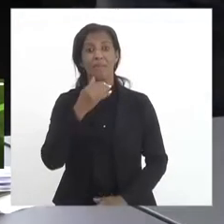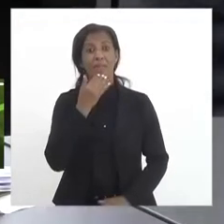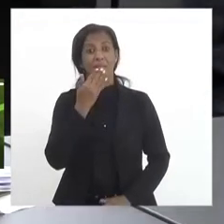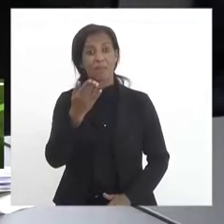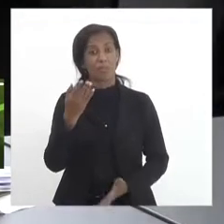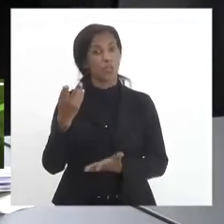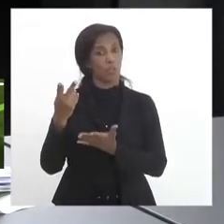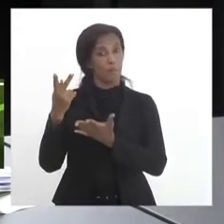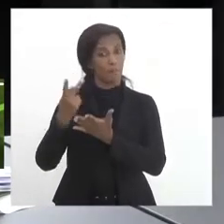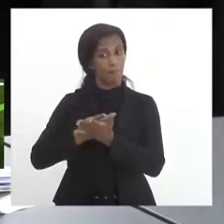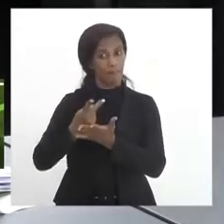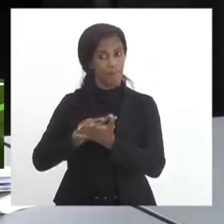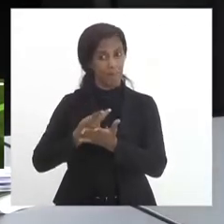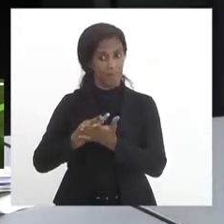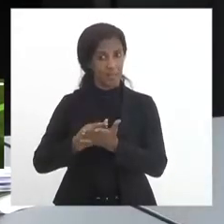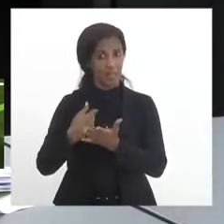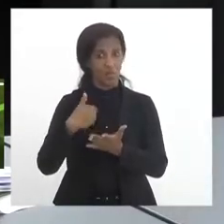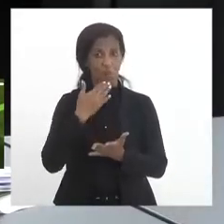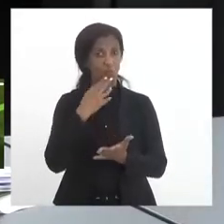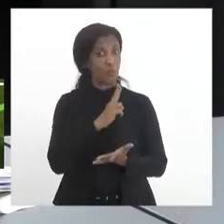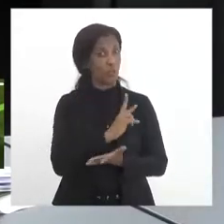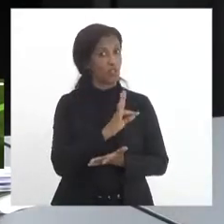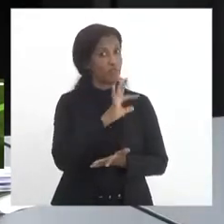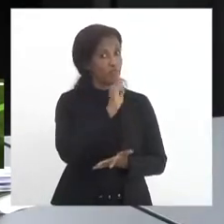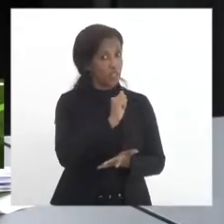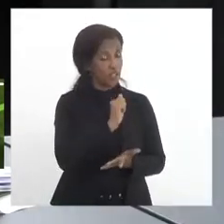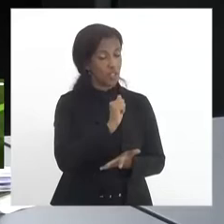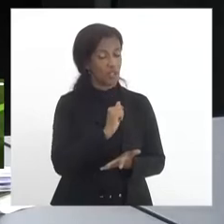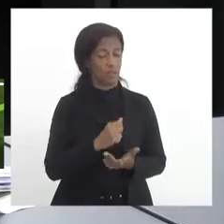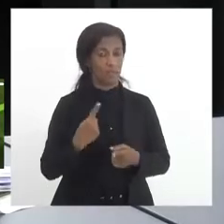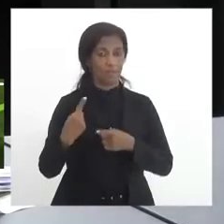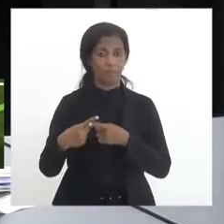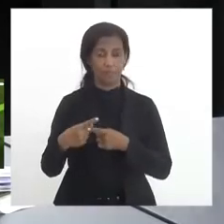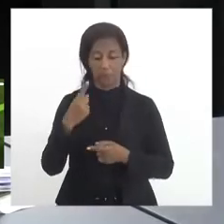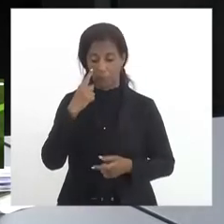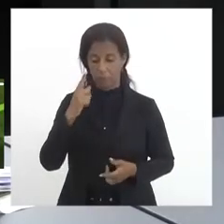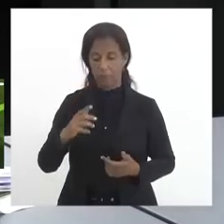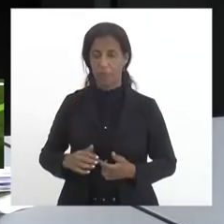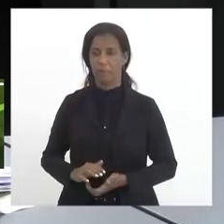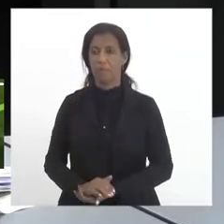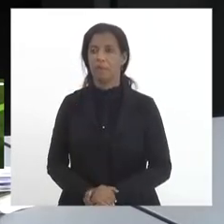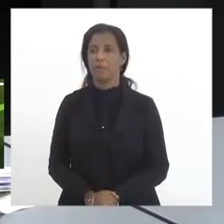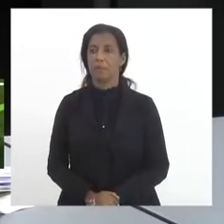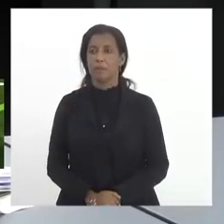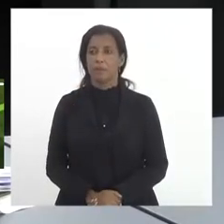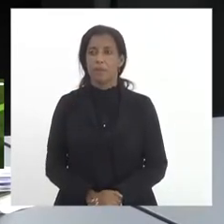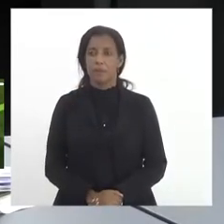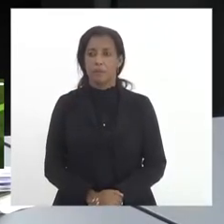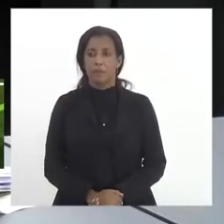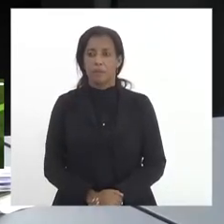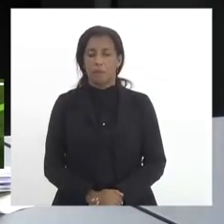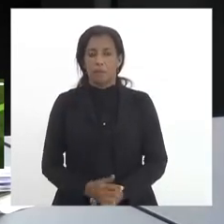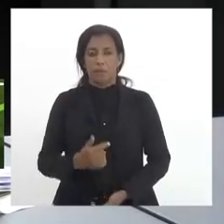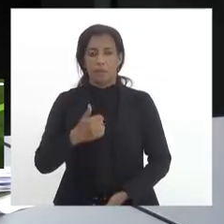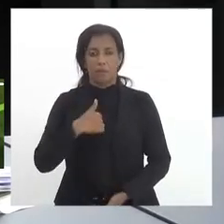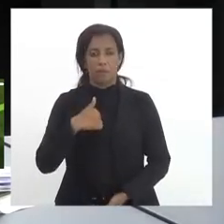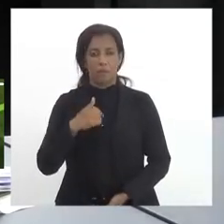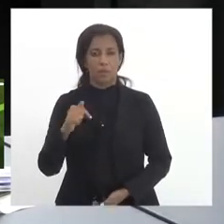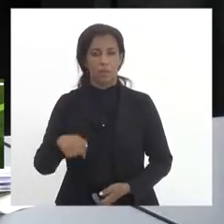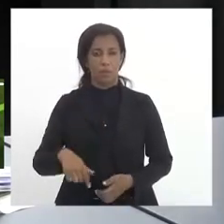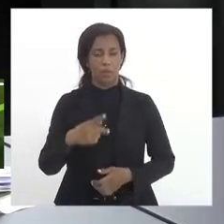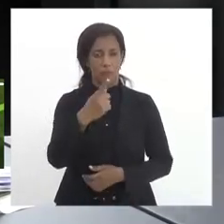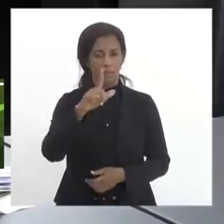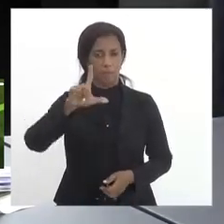isso, por isso que eu estou com o dedo então, assim. Uma boa. Porque, veja só, deputado Márcio. Mas eu compreendi. Não, é que eu tenho um projeto de